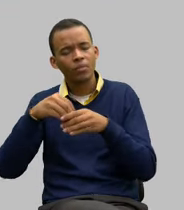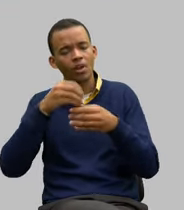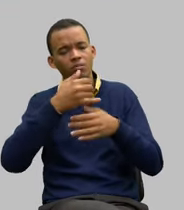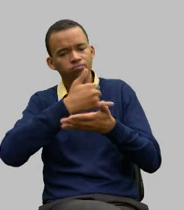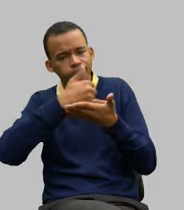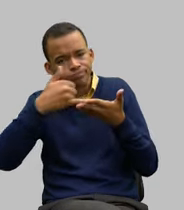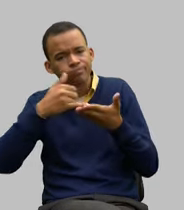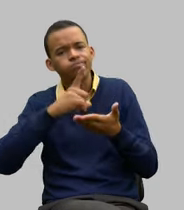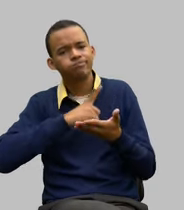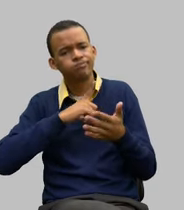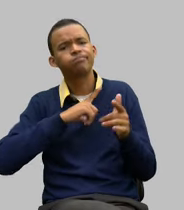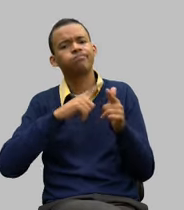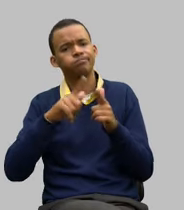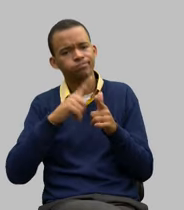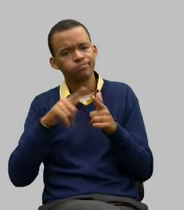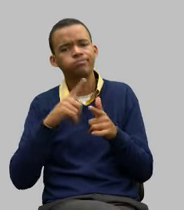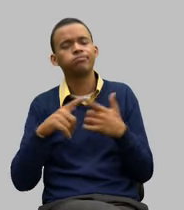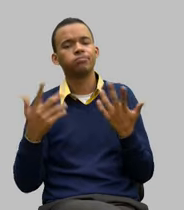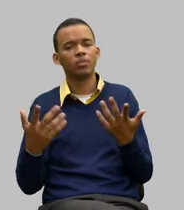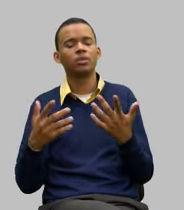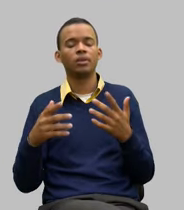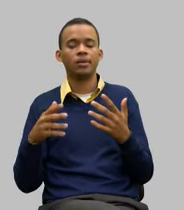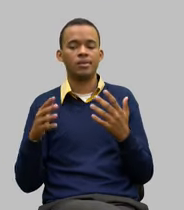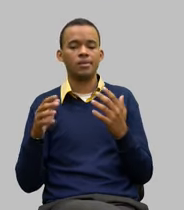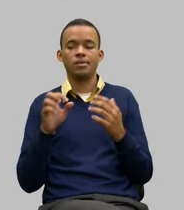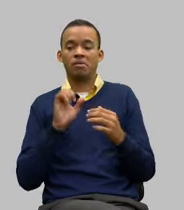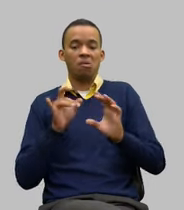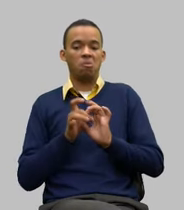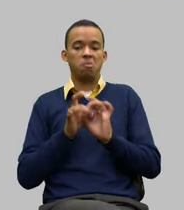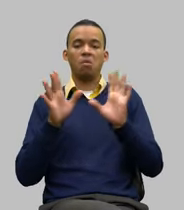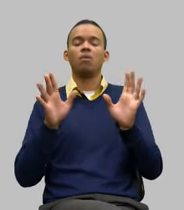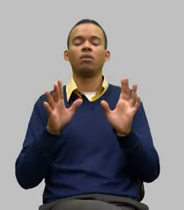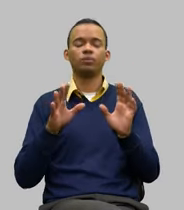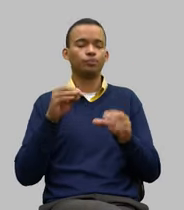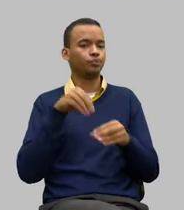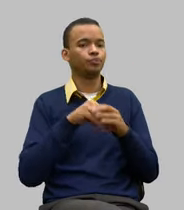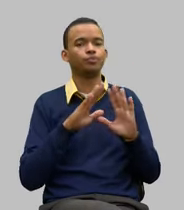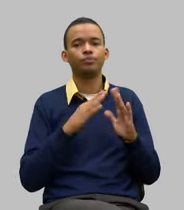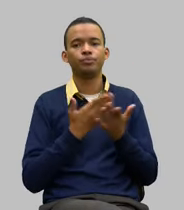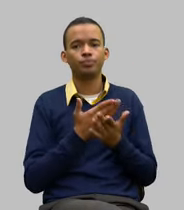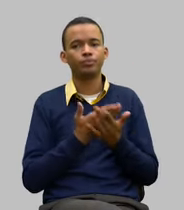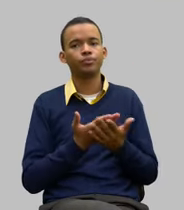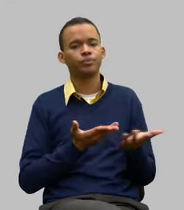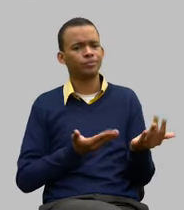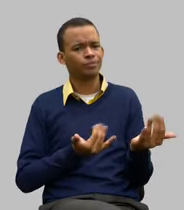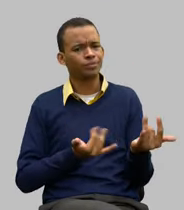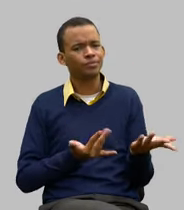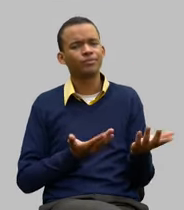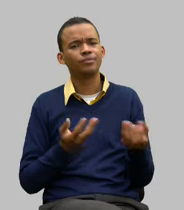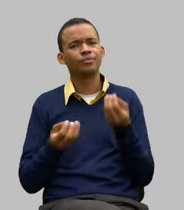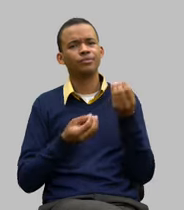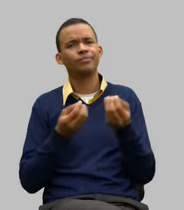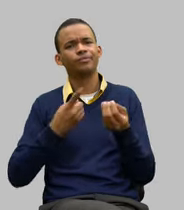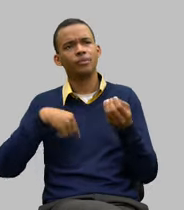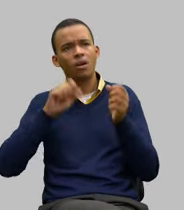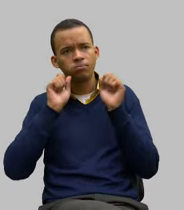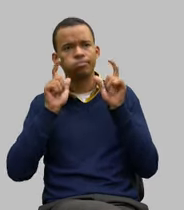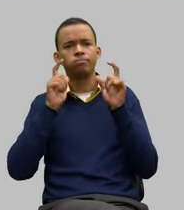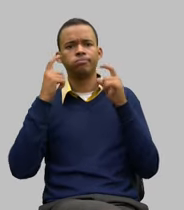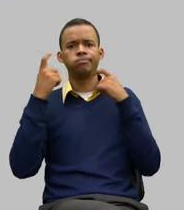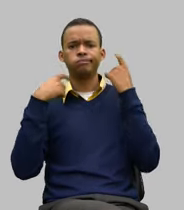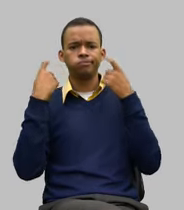ficar fácil para nossos jovens nas escolas é assustador é an é